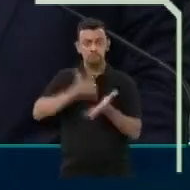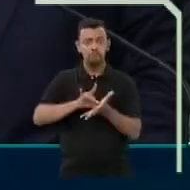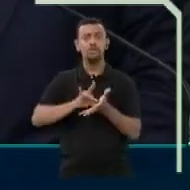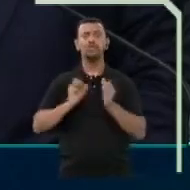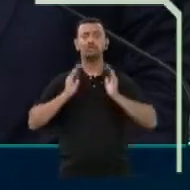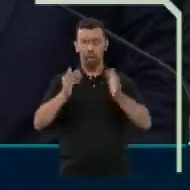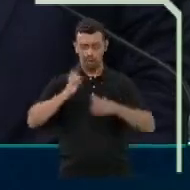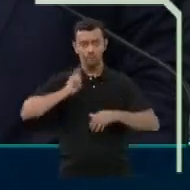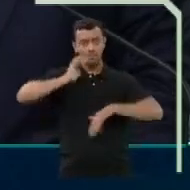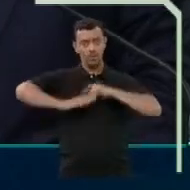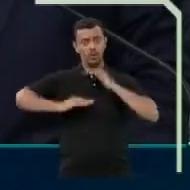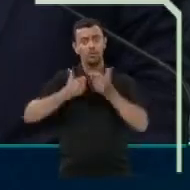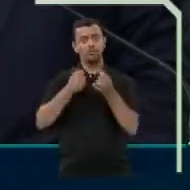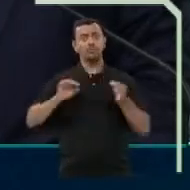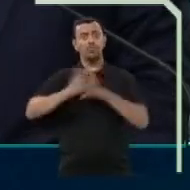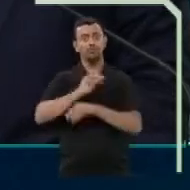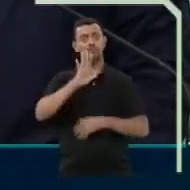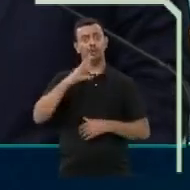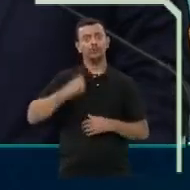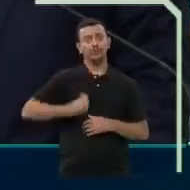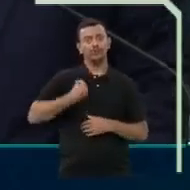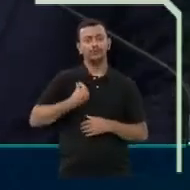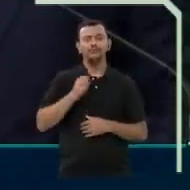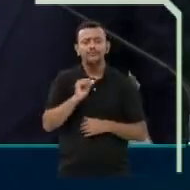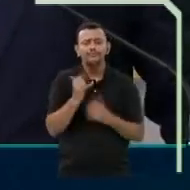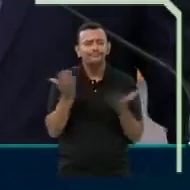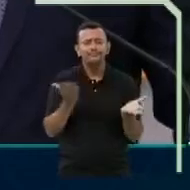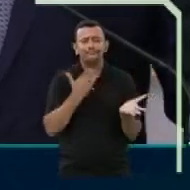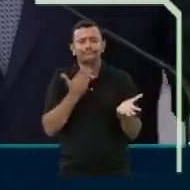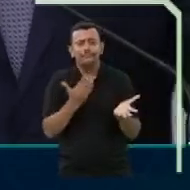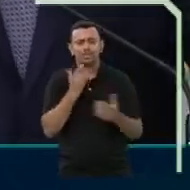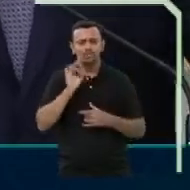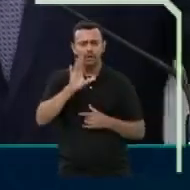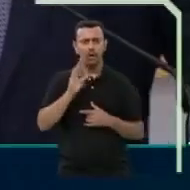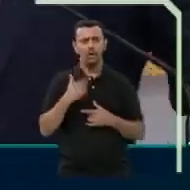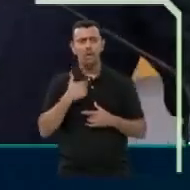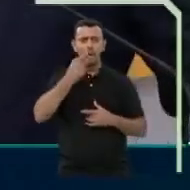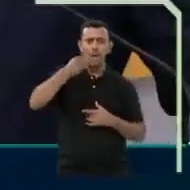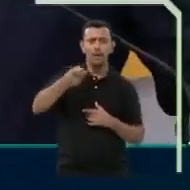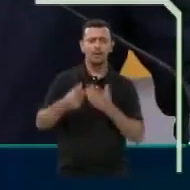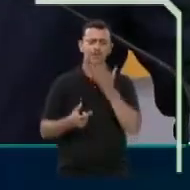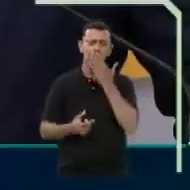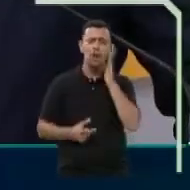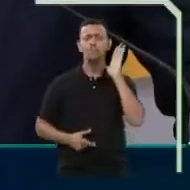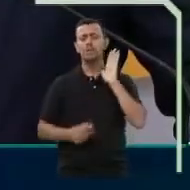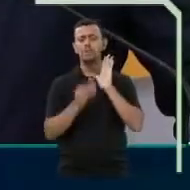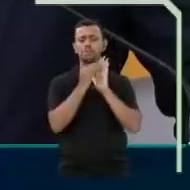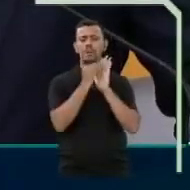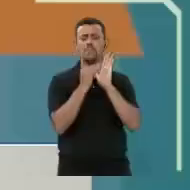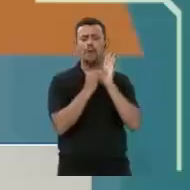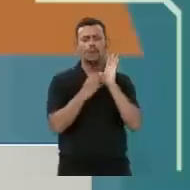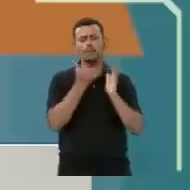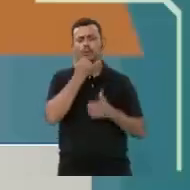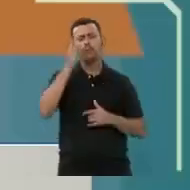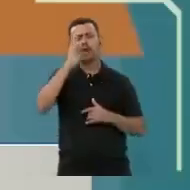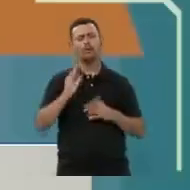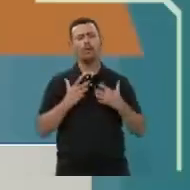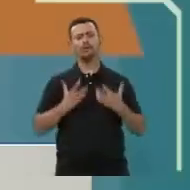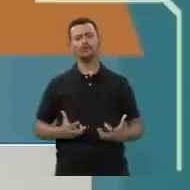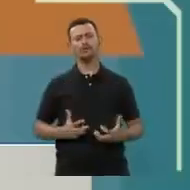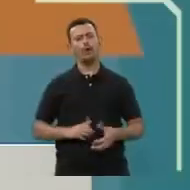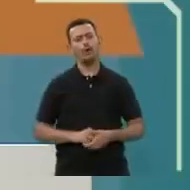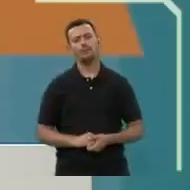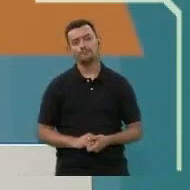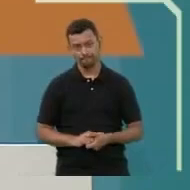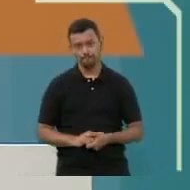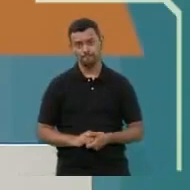mostrar resultado concreto e não apenas fazer promessas, porque disso o Brasil já cansou. E